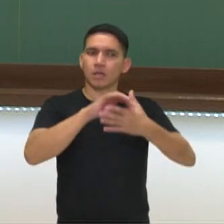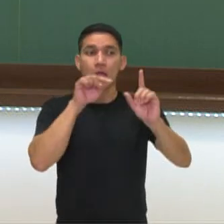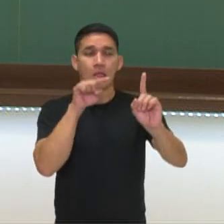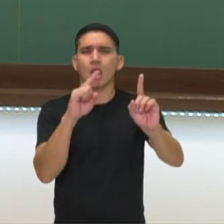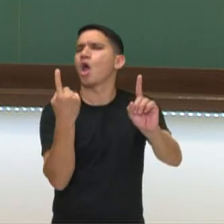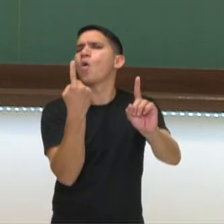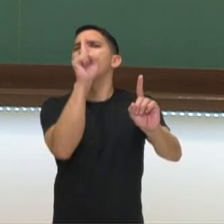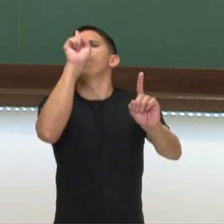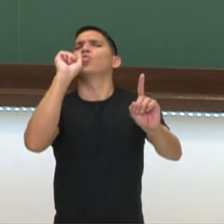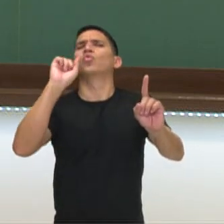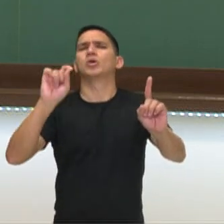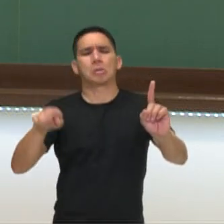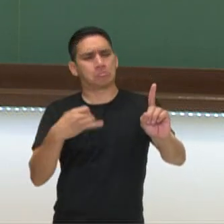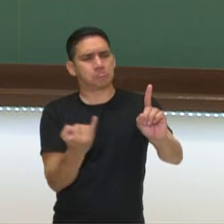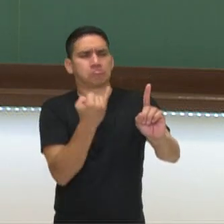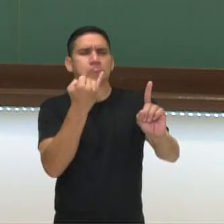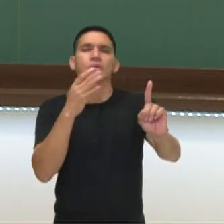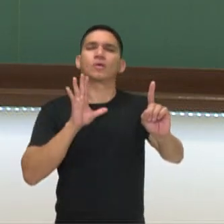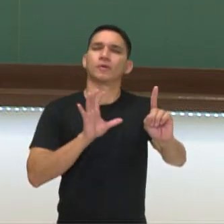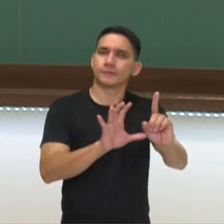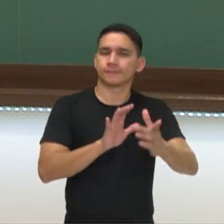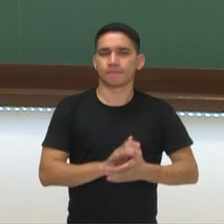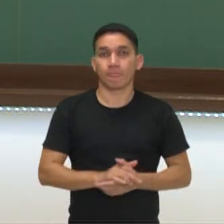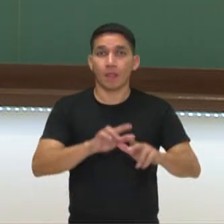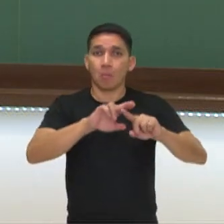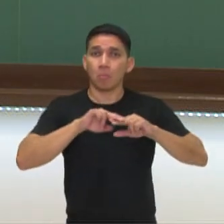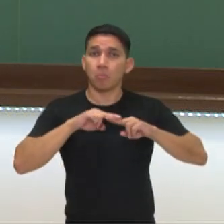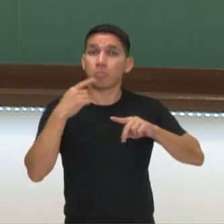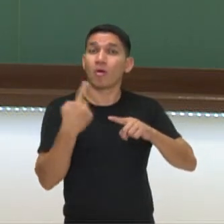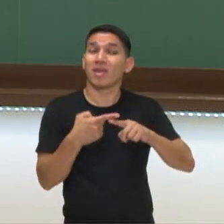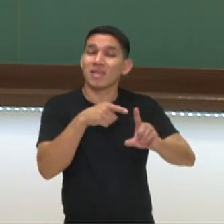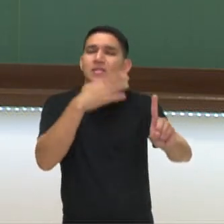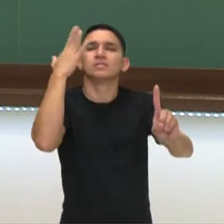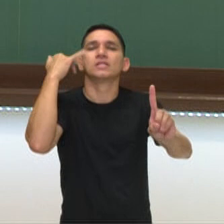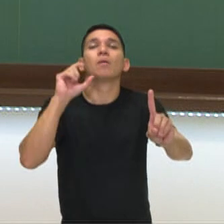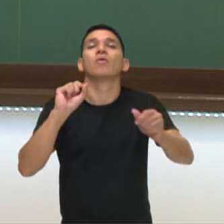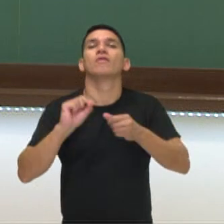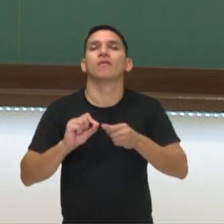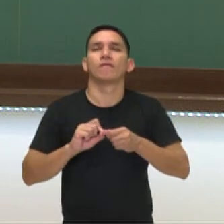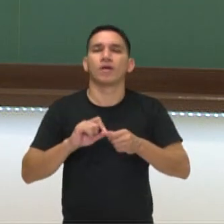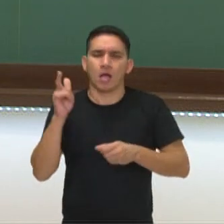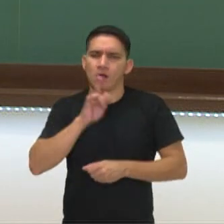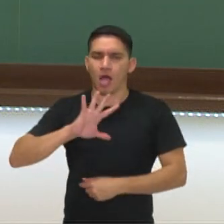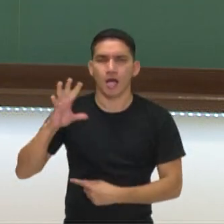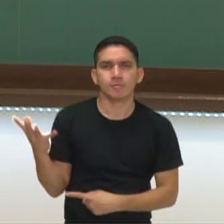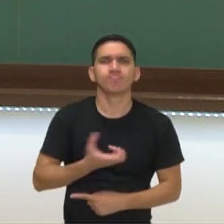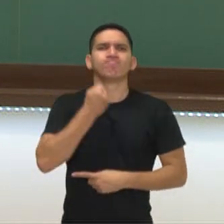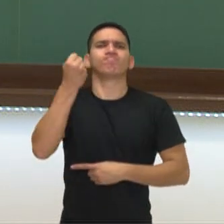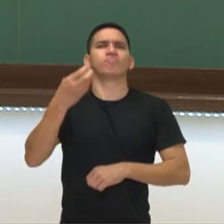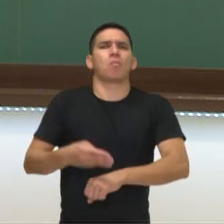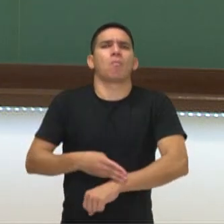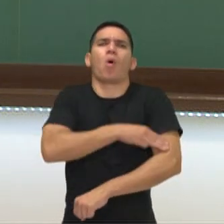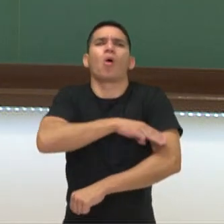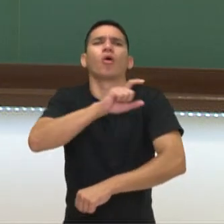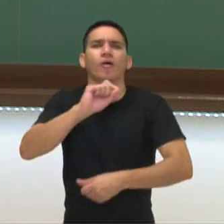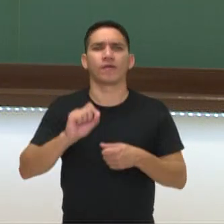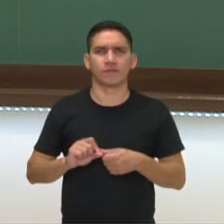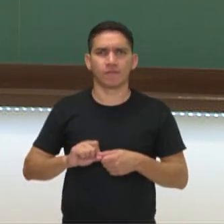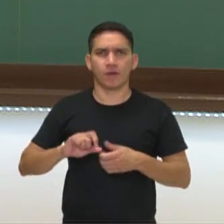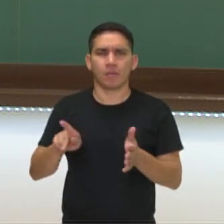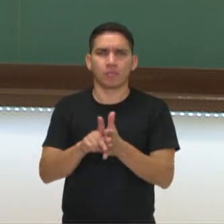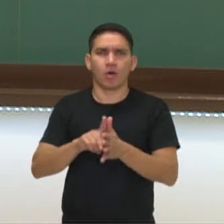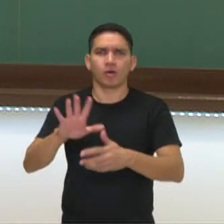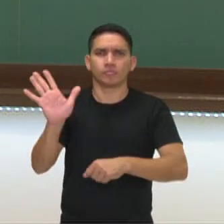as únicas que existem, porque ele sabe do que está fazendo para resgatar a moral, resgatar o nacionalismo